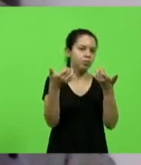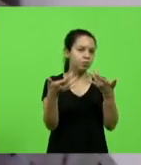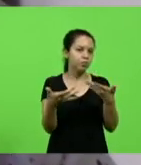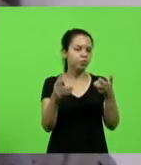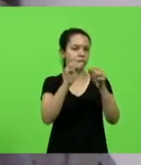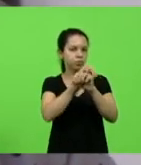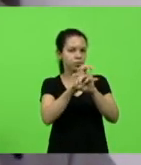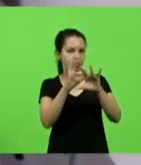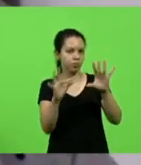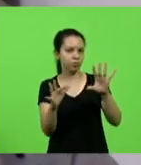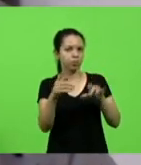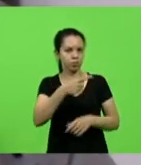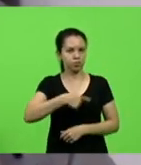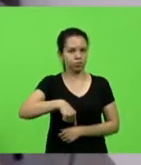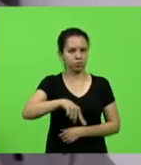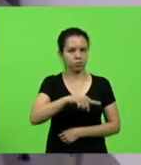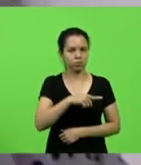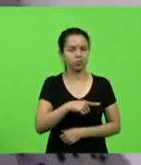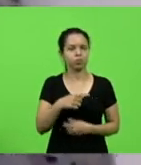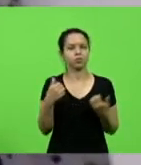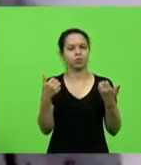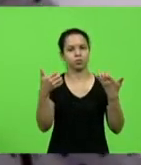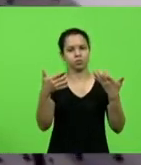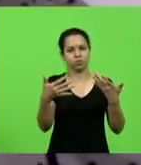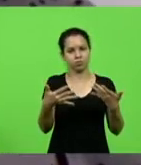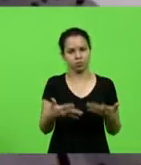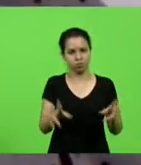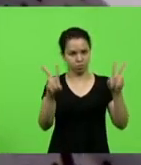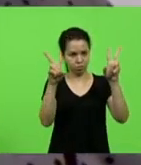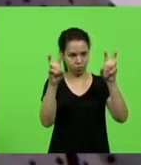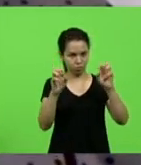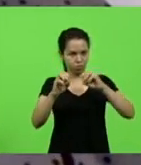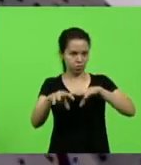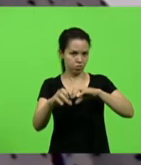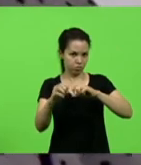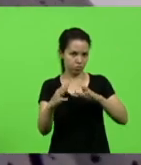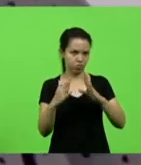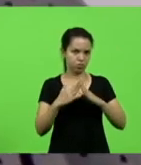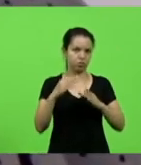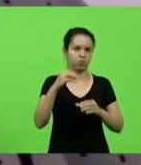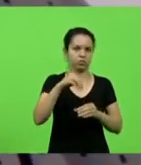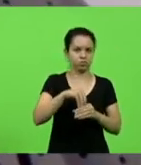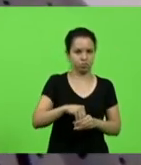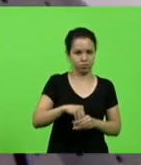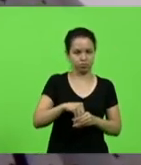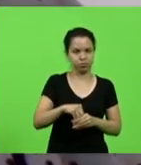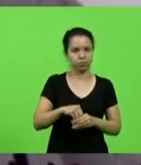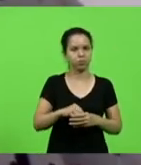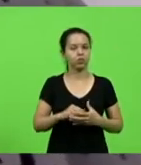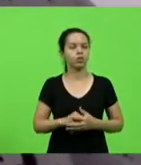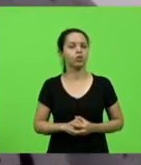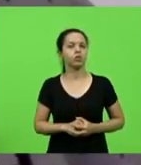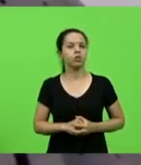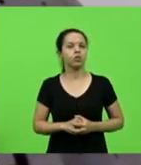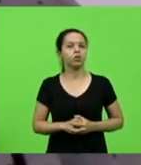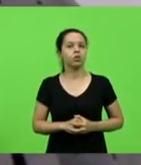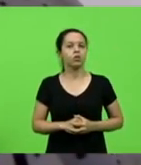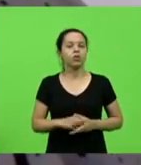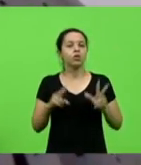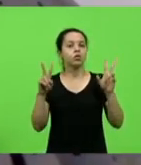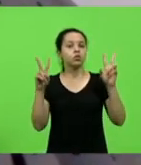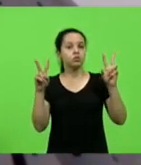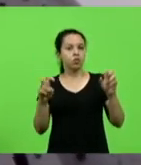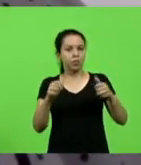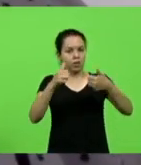a nossa posição em relação à educação domiciliar. Em relação à questão da avaliação,